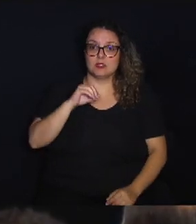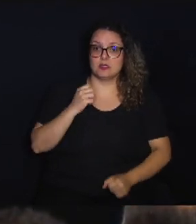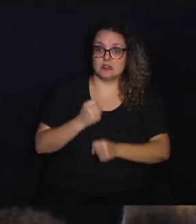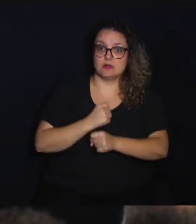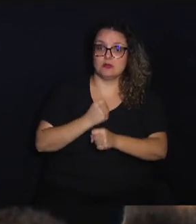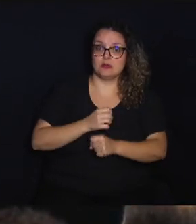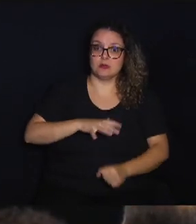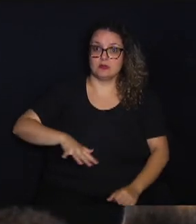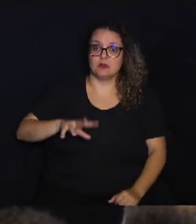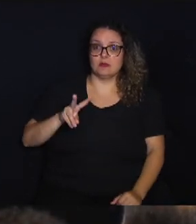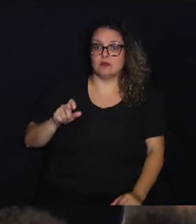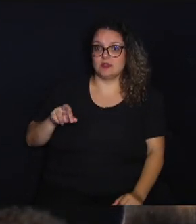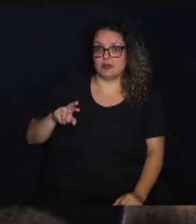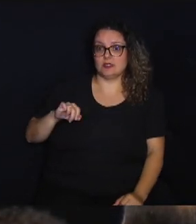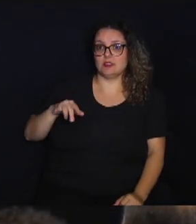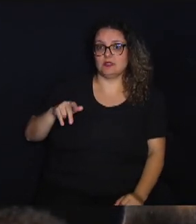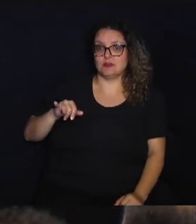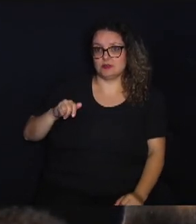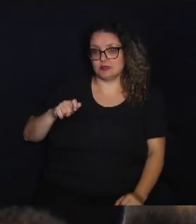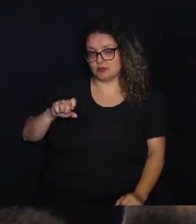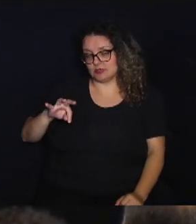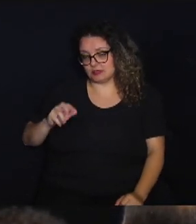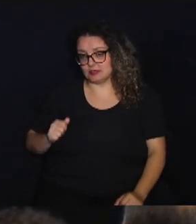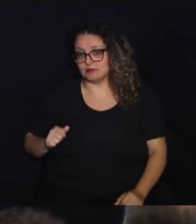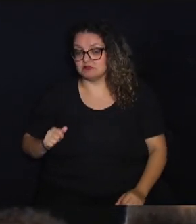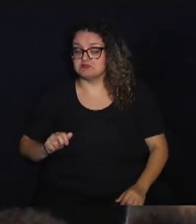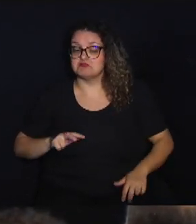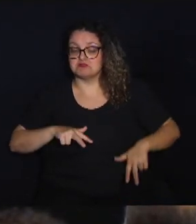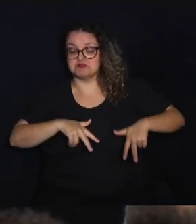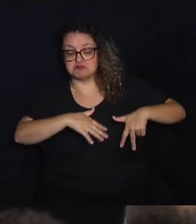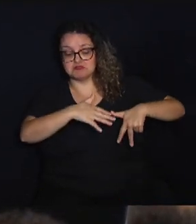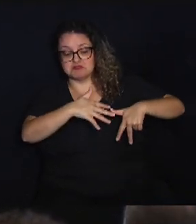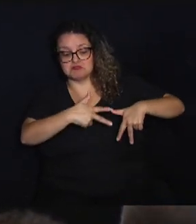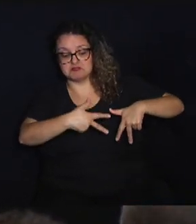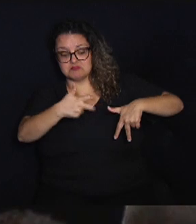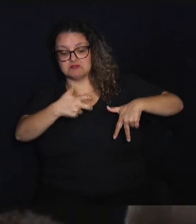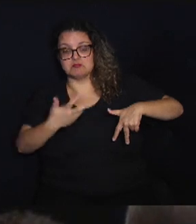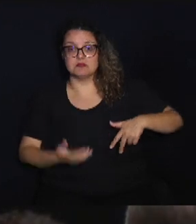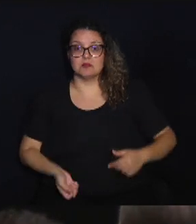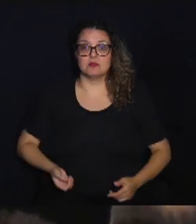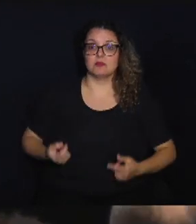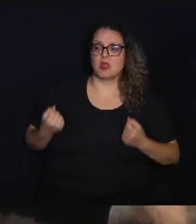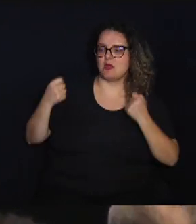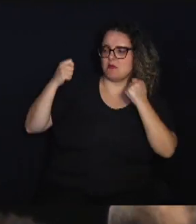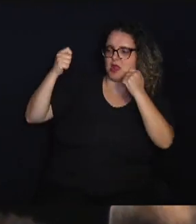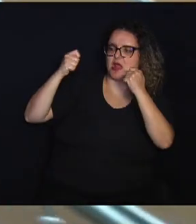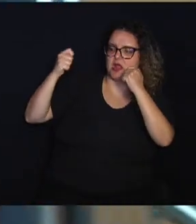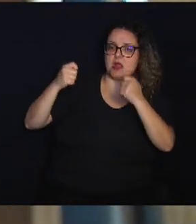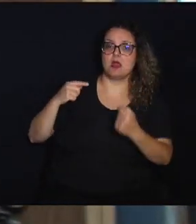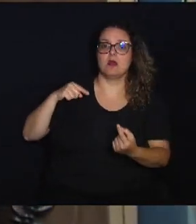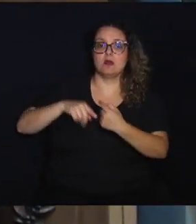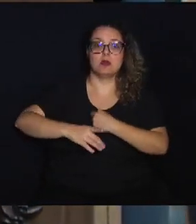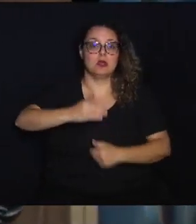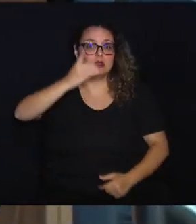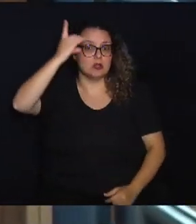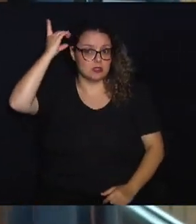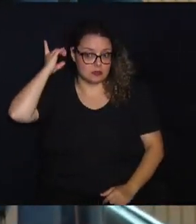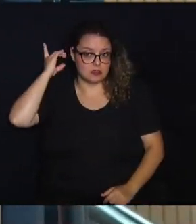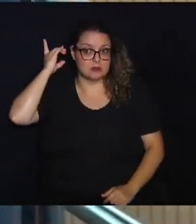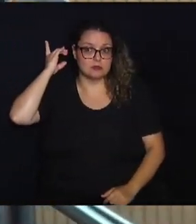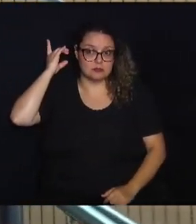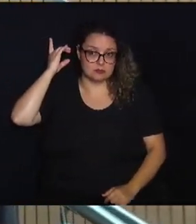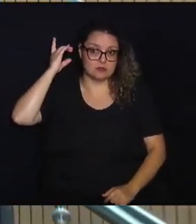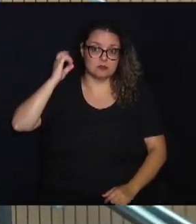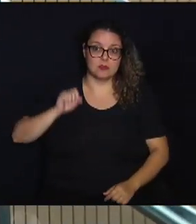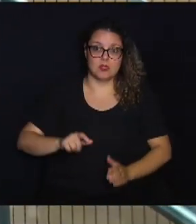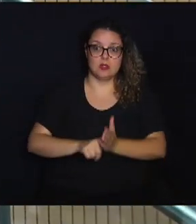comércio varejista. Ganhou notoriedade em um protesto contra a então presidente Dilma Rousseff, saindo na capa